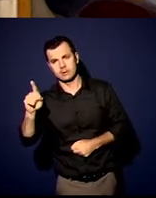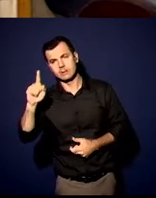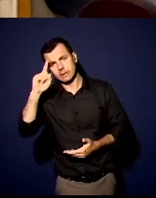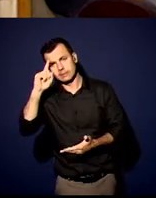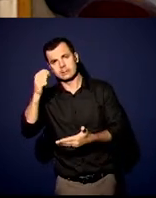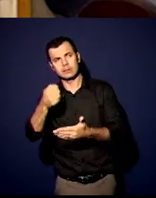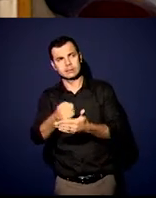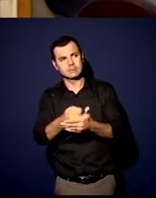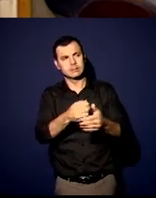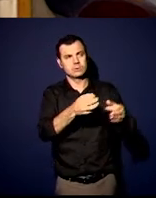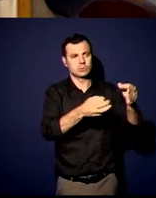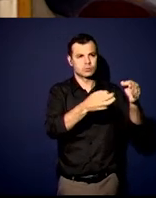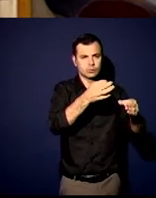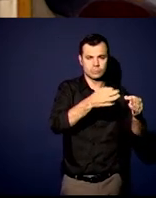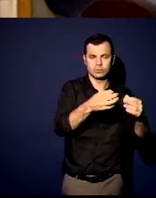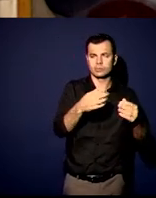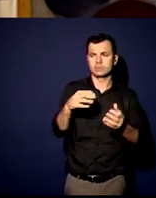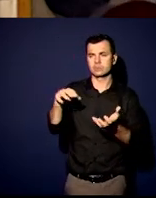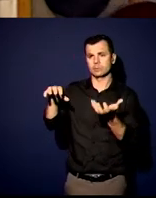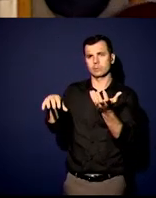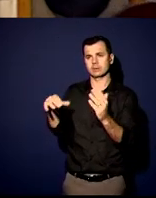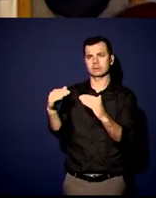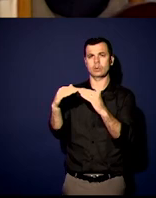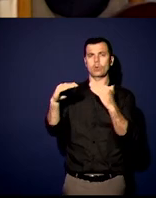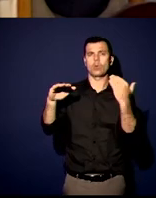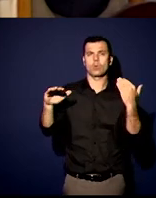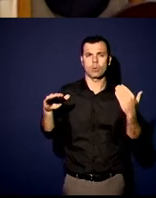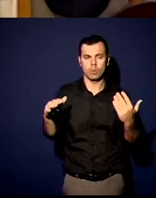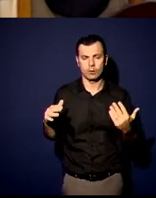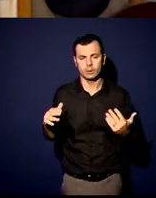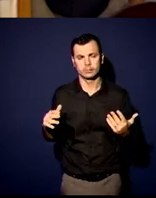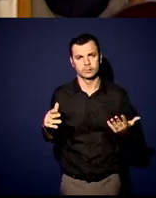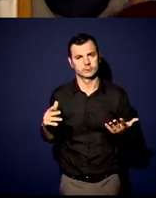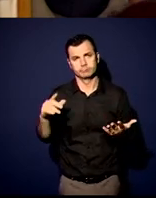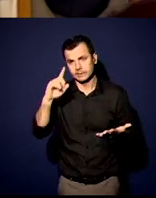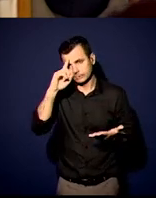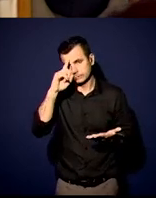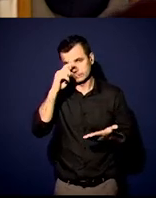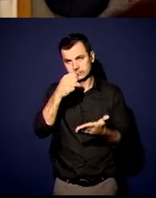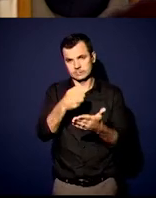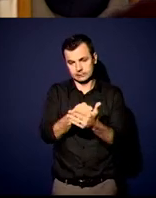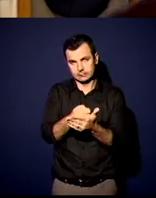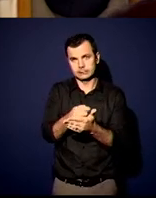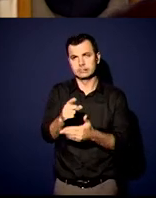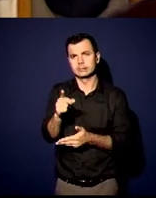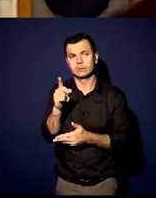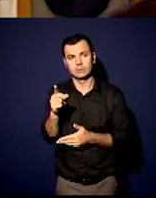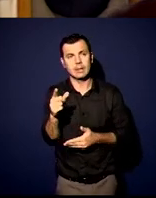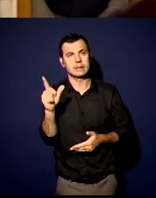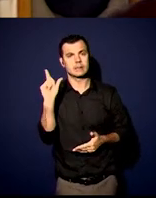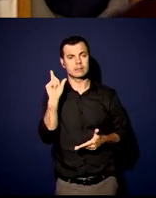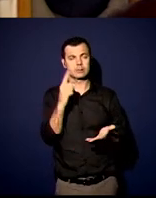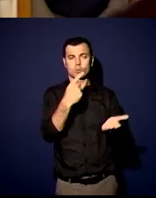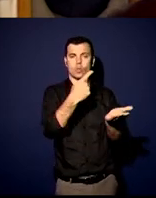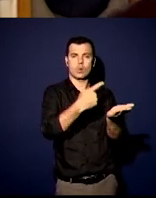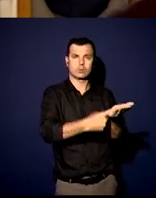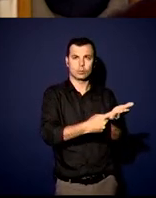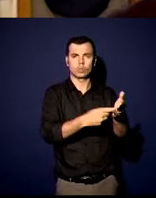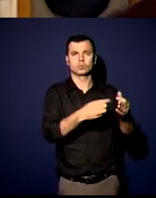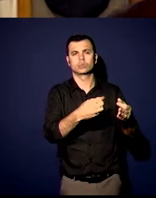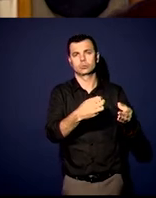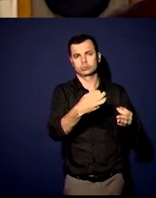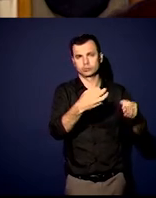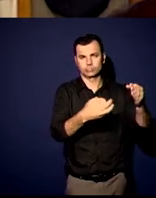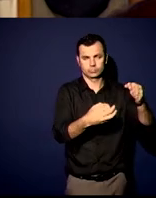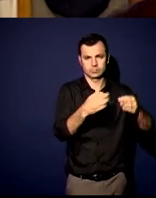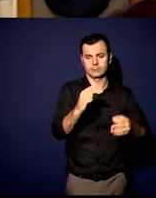a justiça ou Congresso Nacional decisões da receita que sobrepõe a decisão de um acordo judicial da pgr enfim